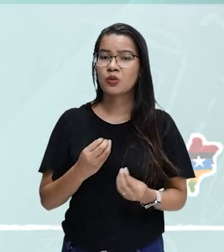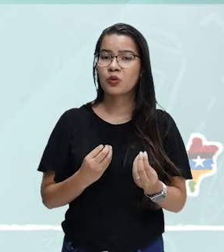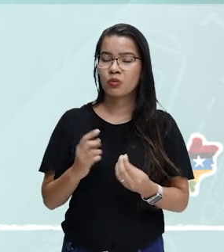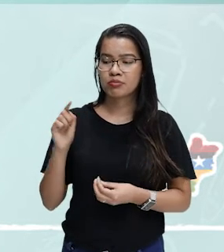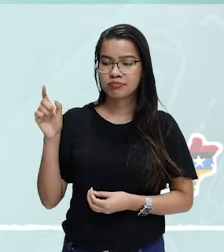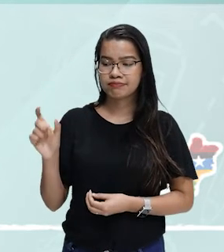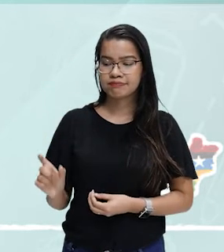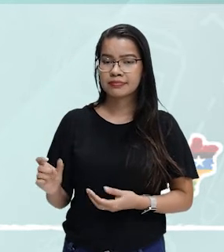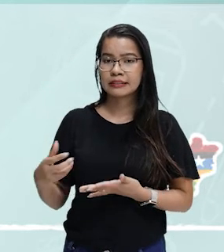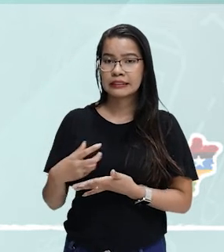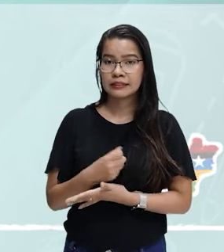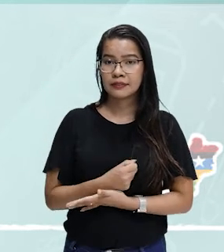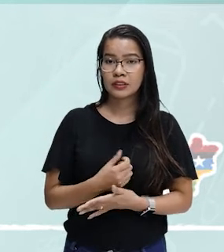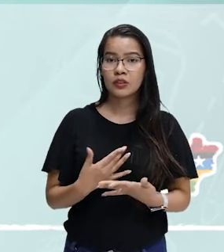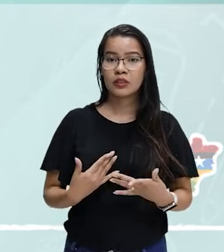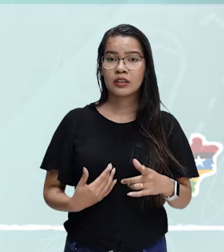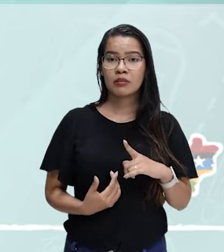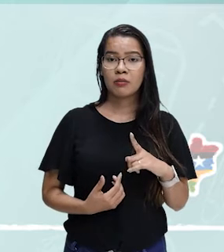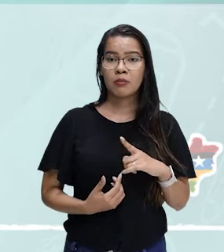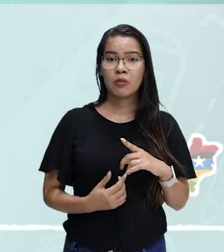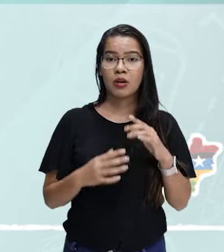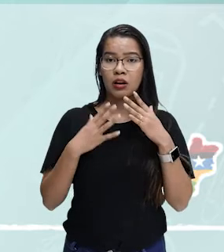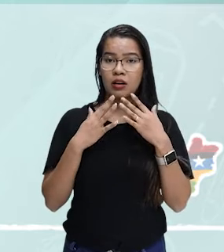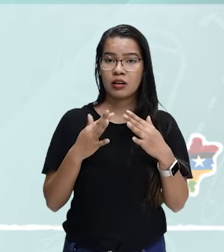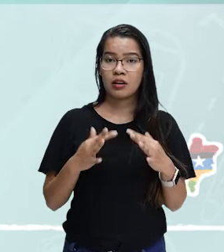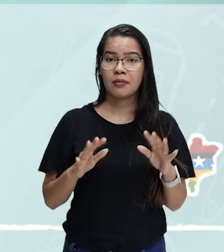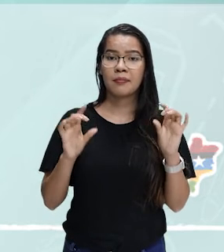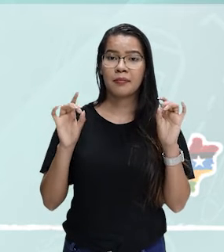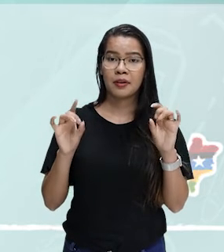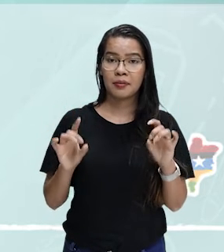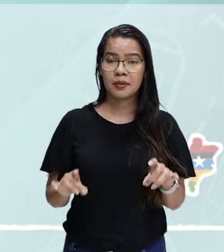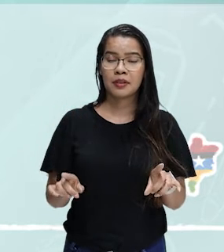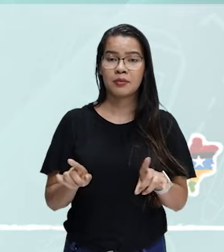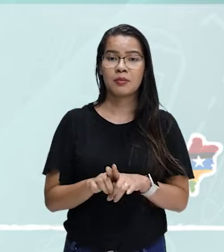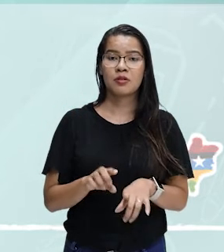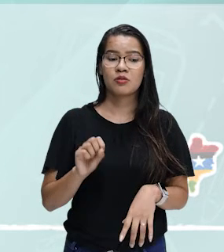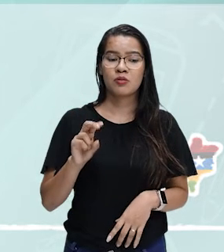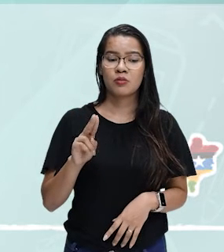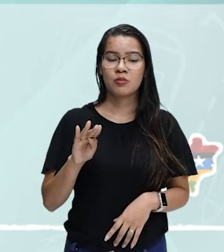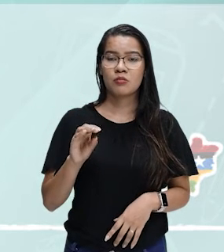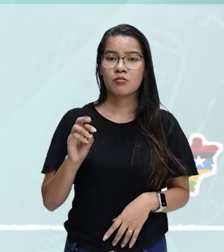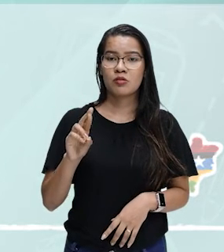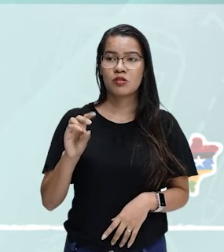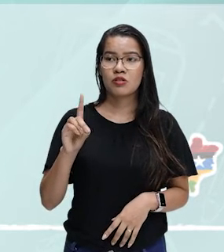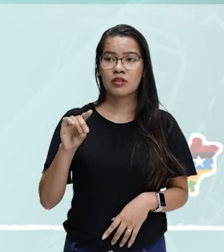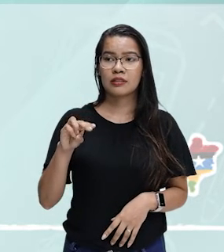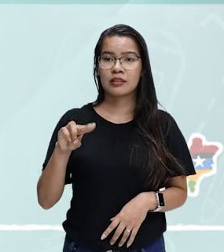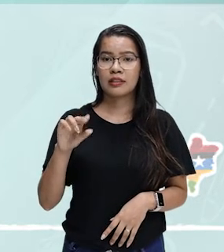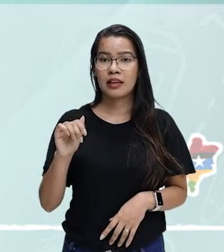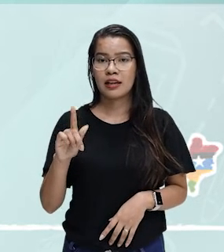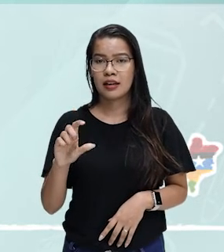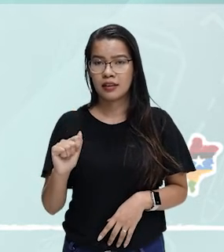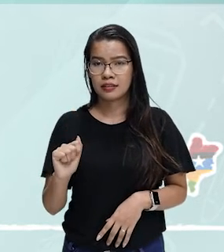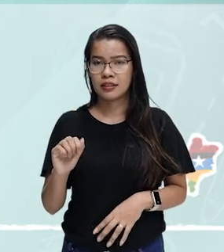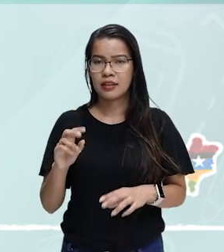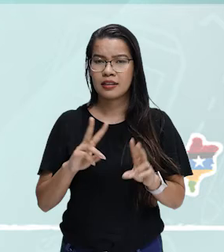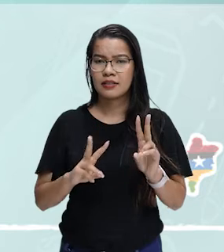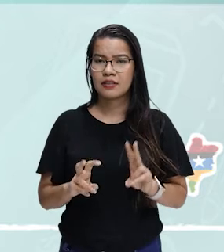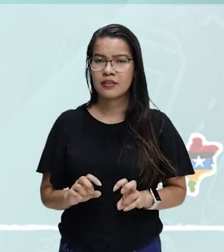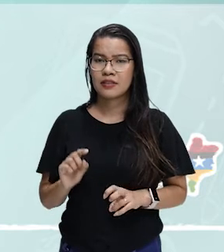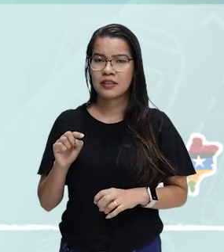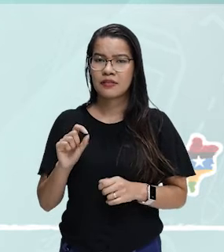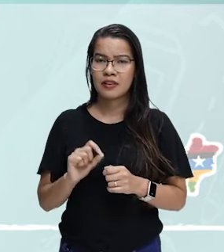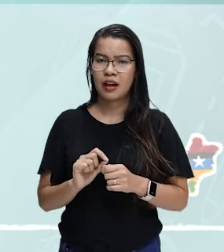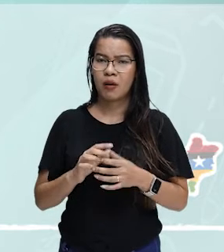de salvá-lo. Eu tenho uma oração principal e uma oração subordinada, certo? Às vezes você faz aquela confusão, gente, do